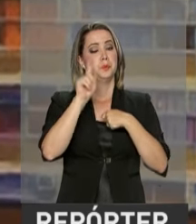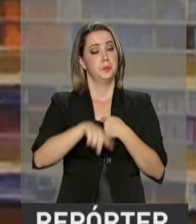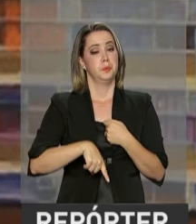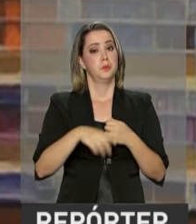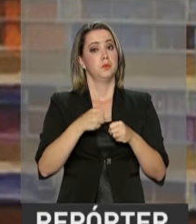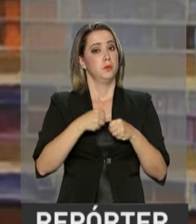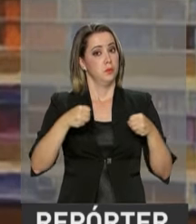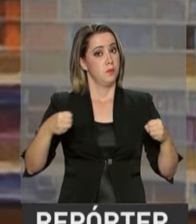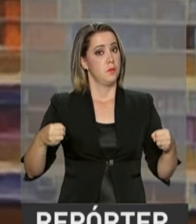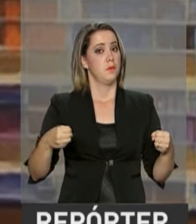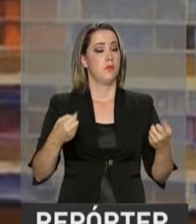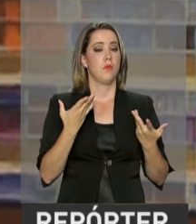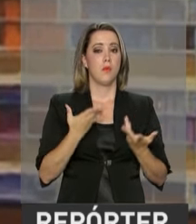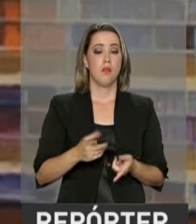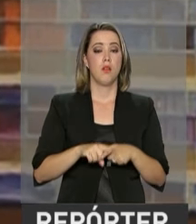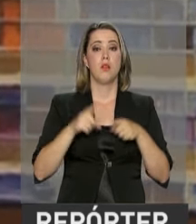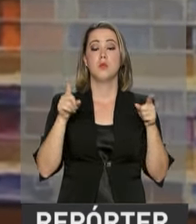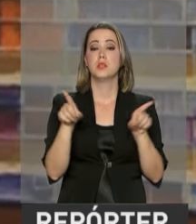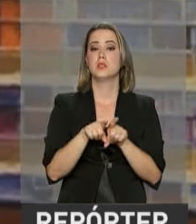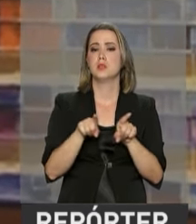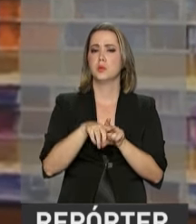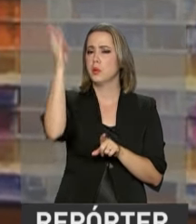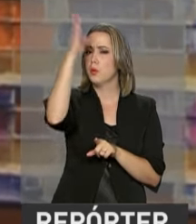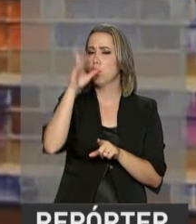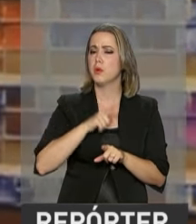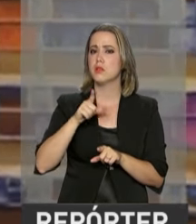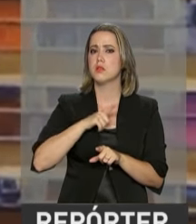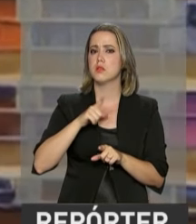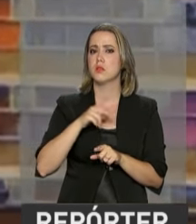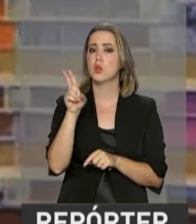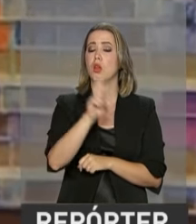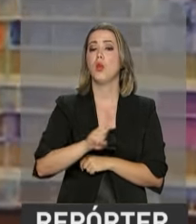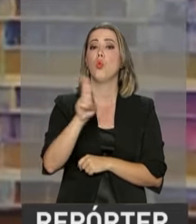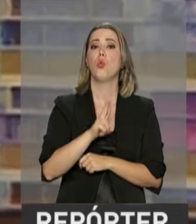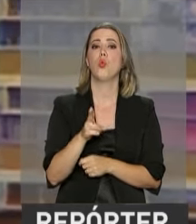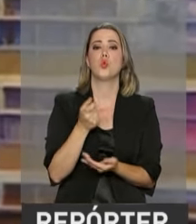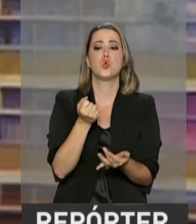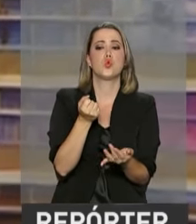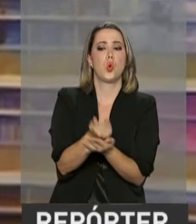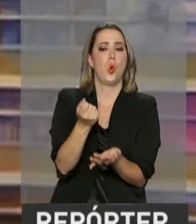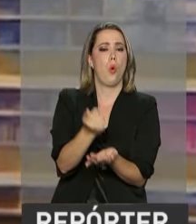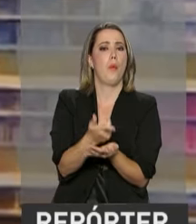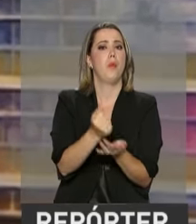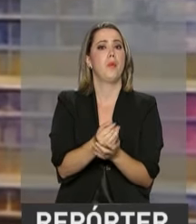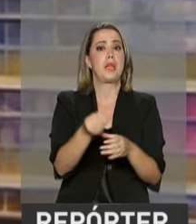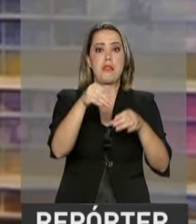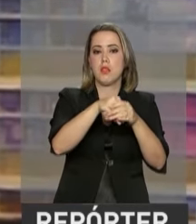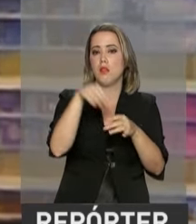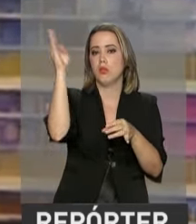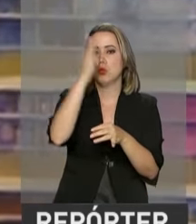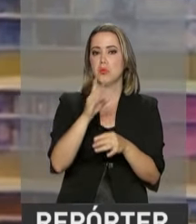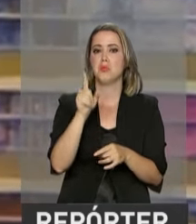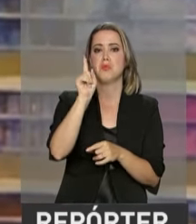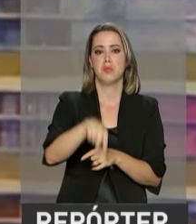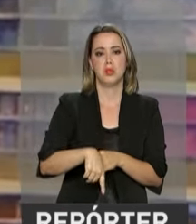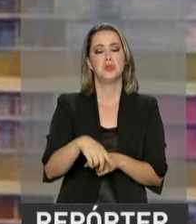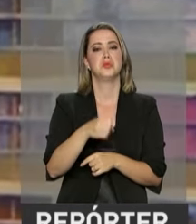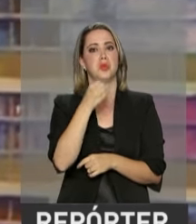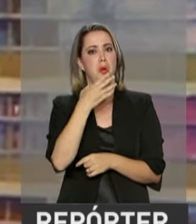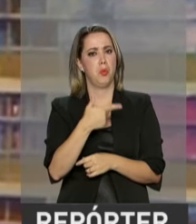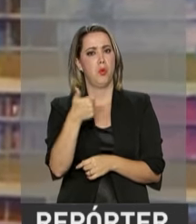grandes. Mas também o país tem um consumo interno, um mercado interno que é muito relevante. 200 milhões